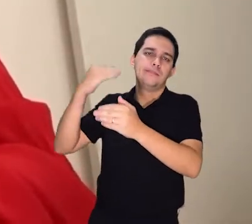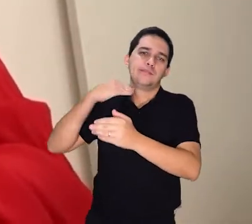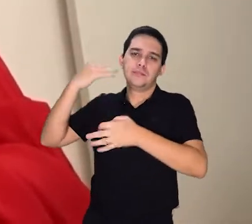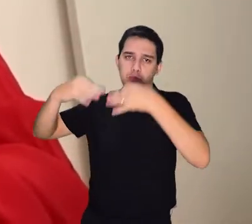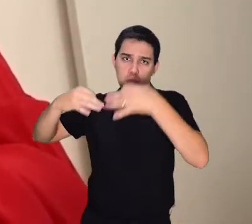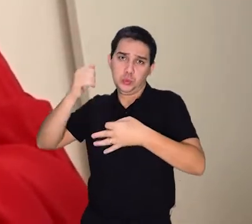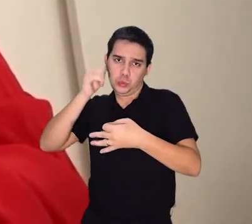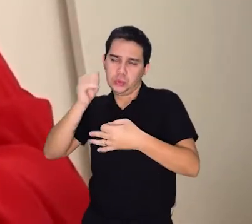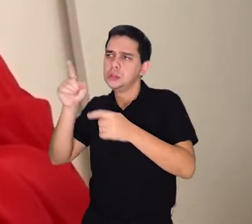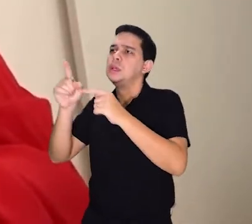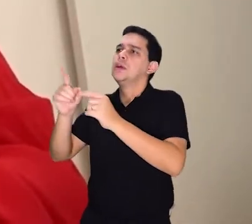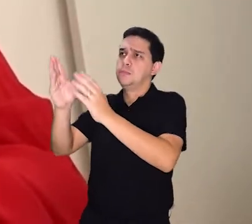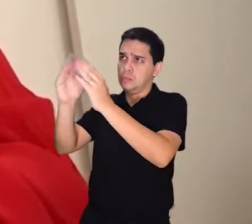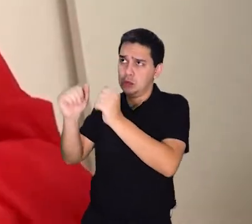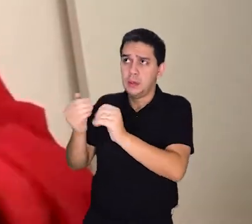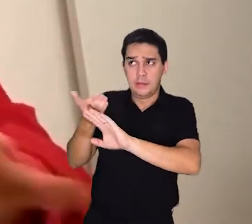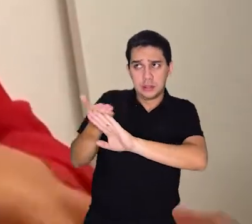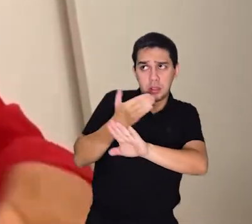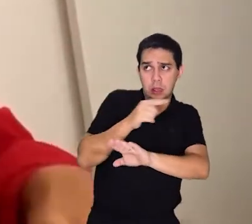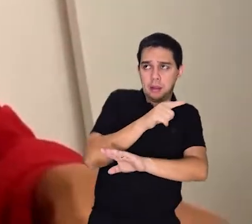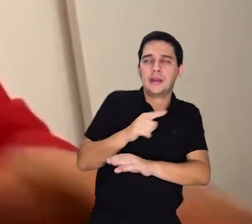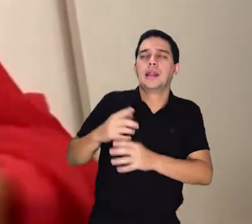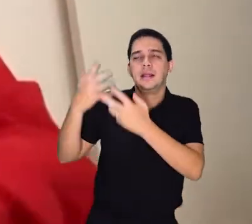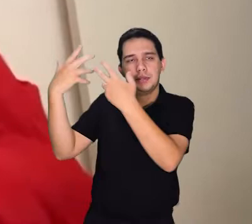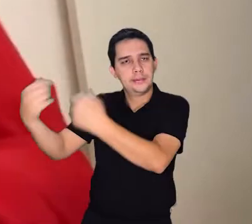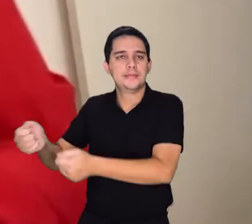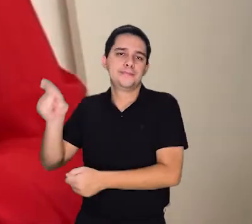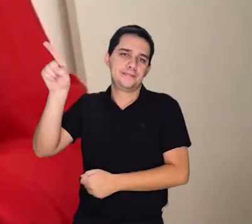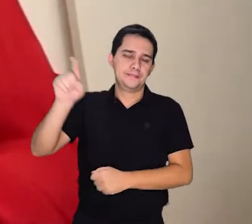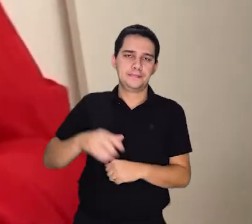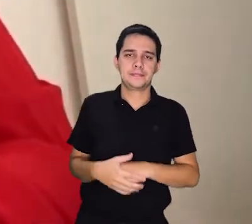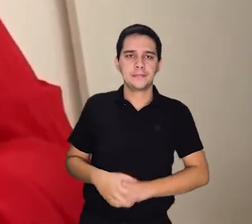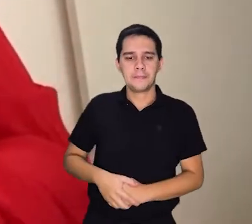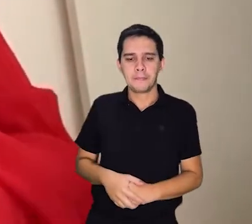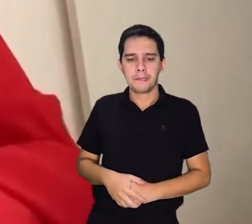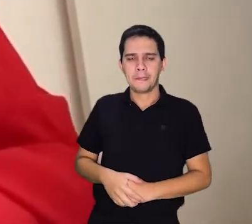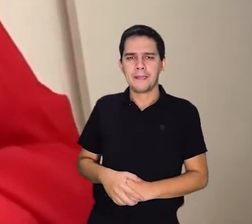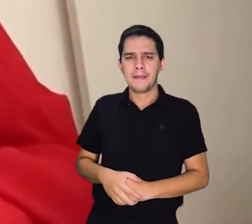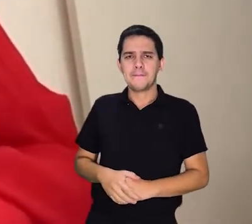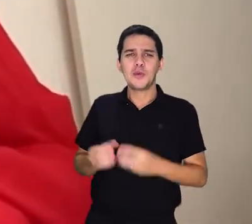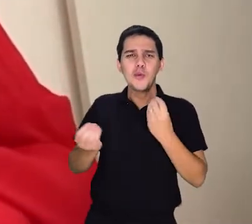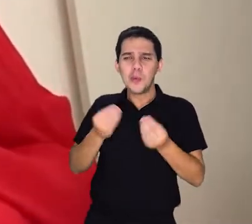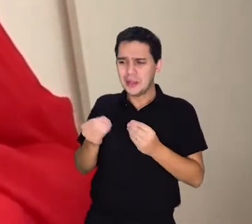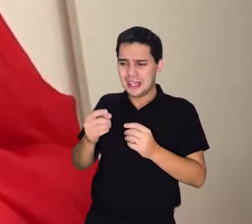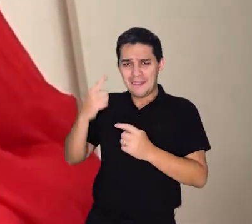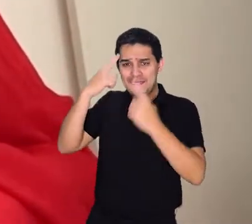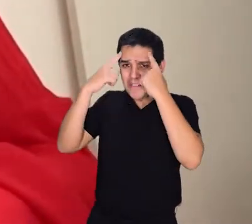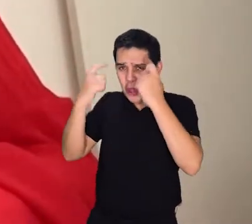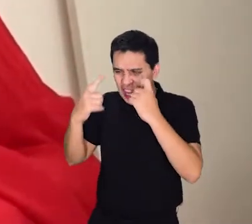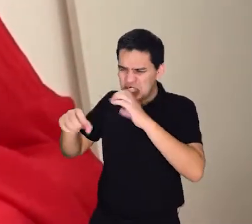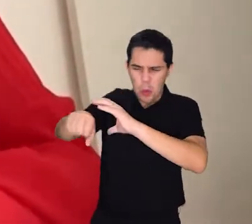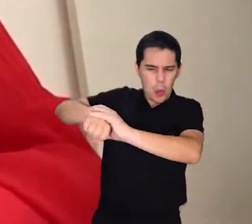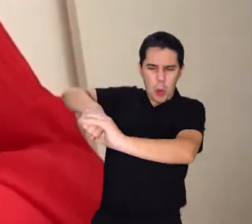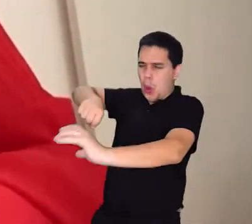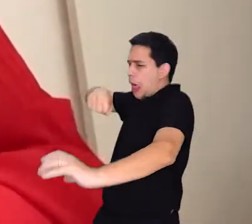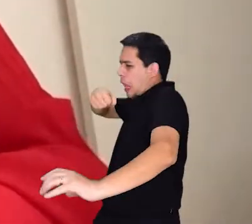Ministério Público. Como, né, em que medida essas atitudes ferem os direitos